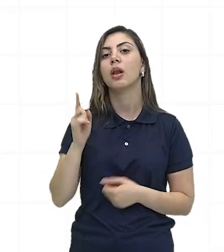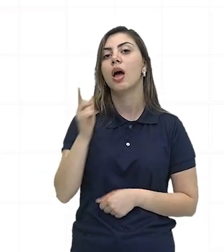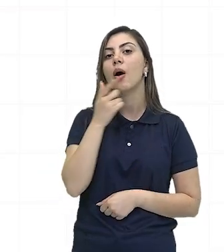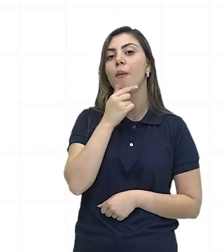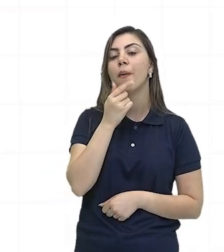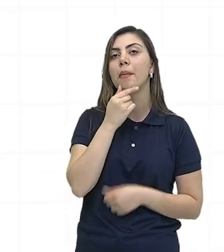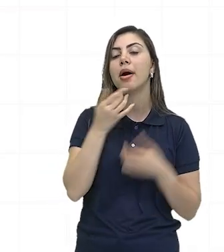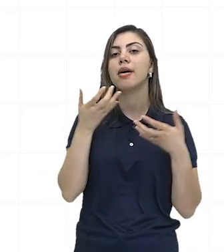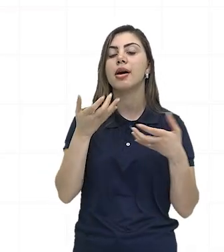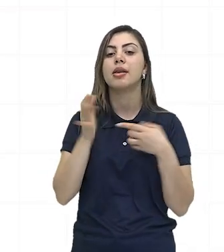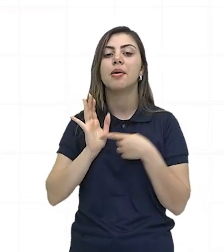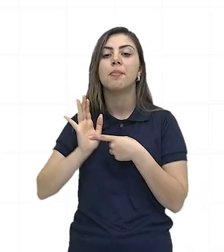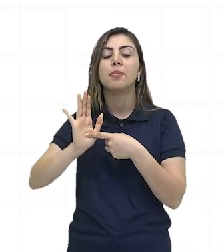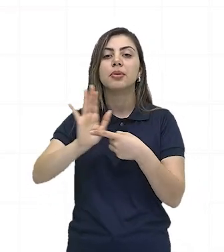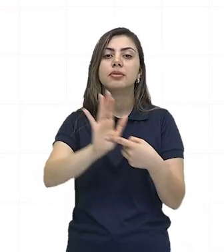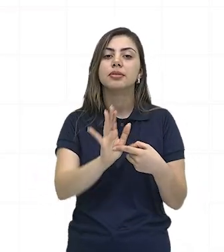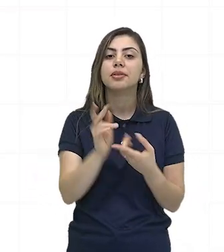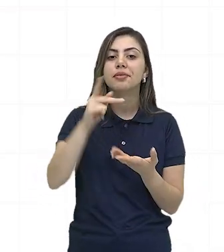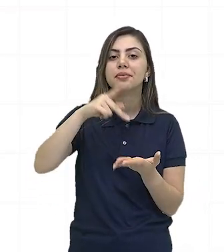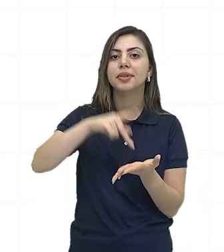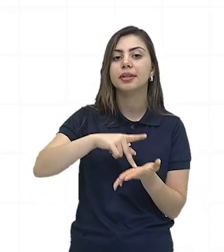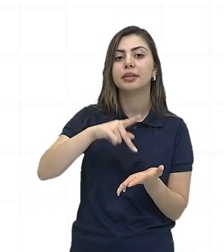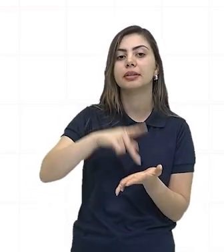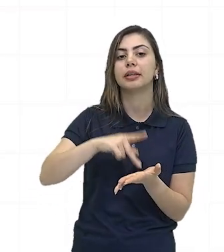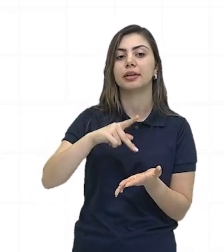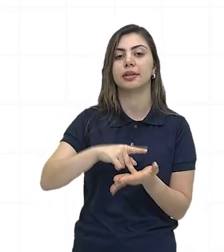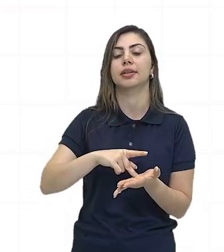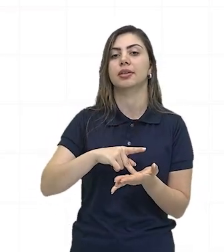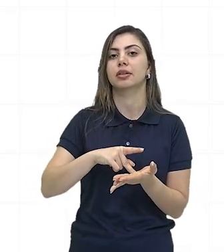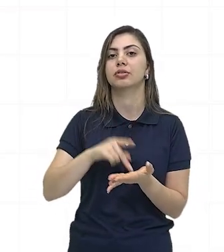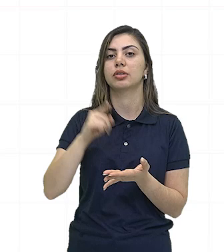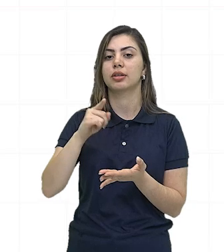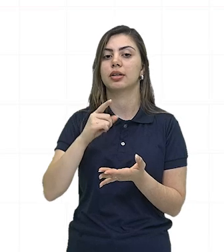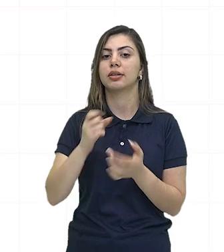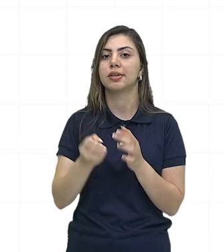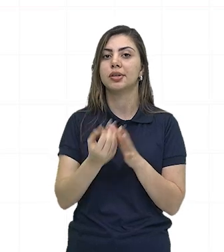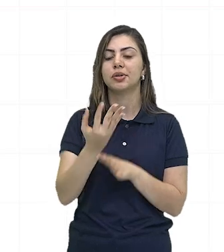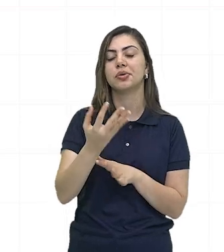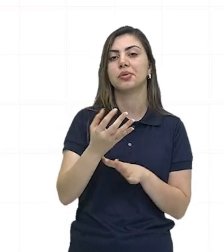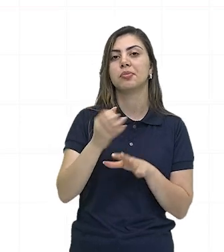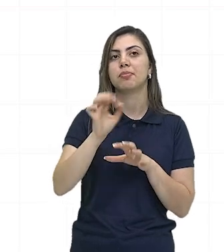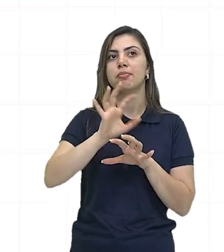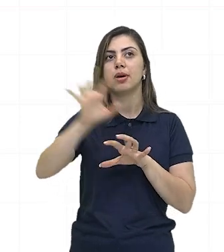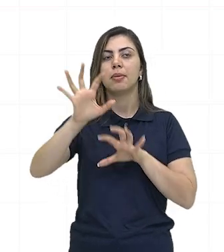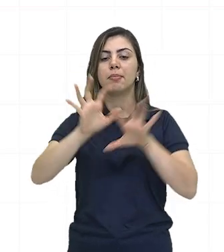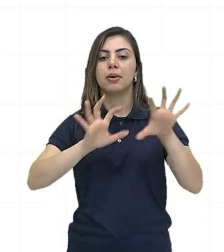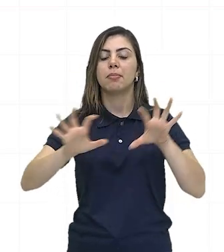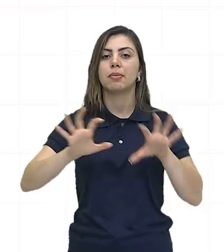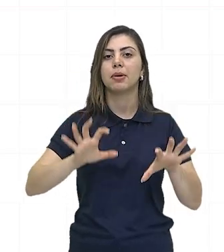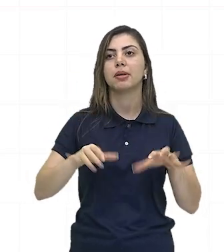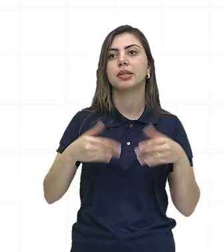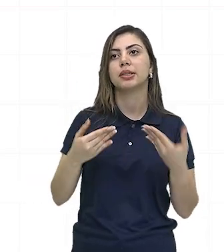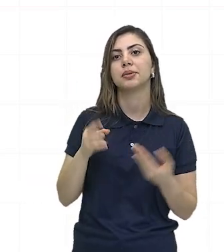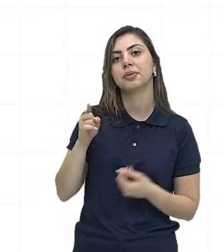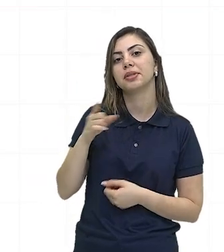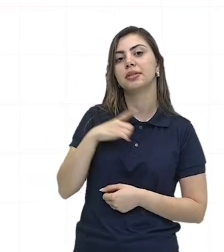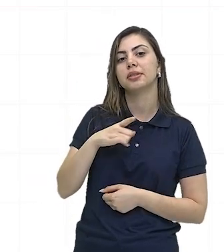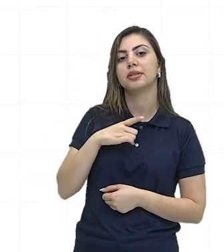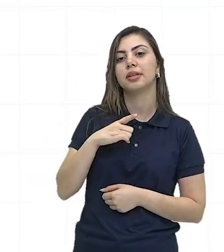sua teoria, a teoria da deriva continental, utilizando vários